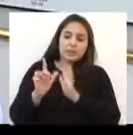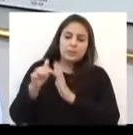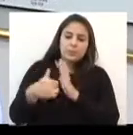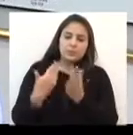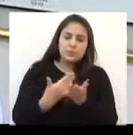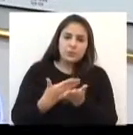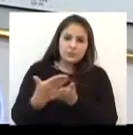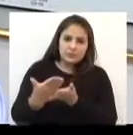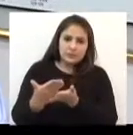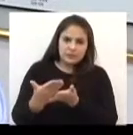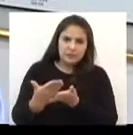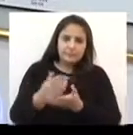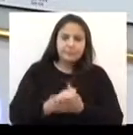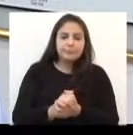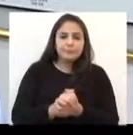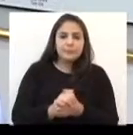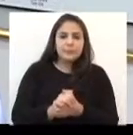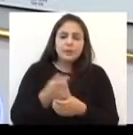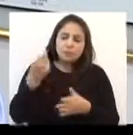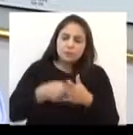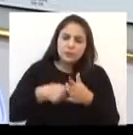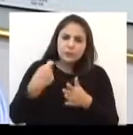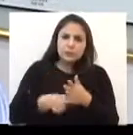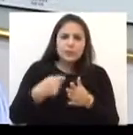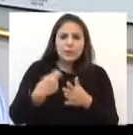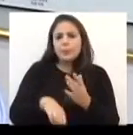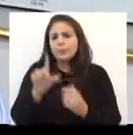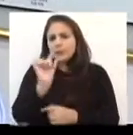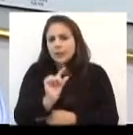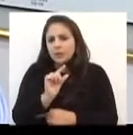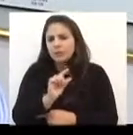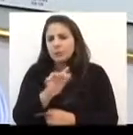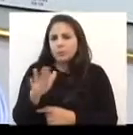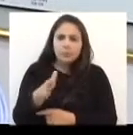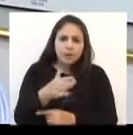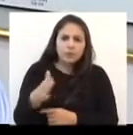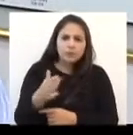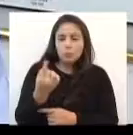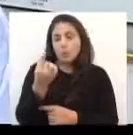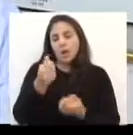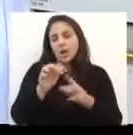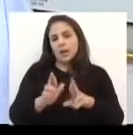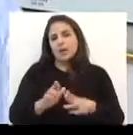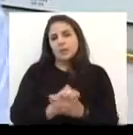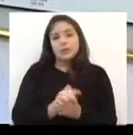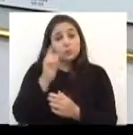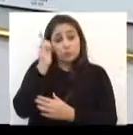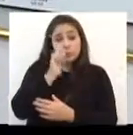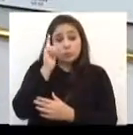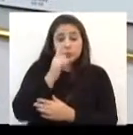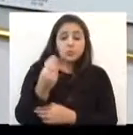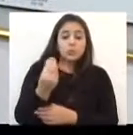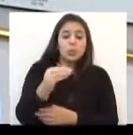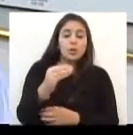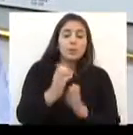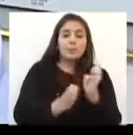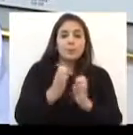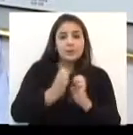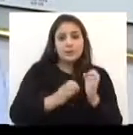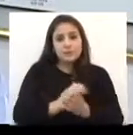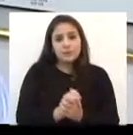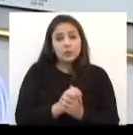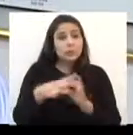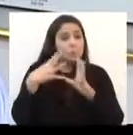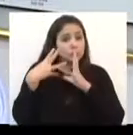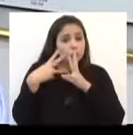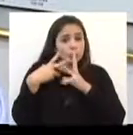meu mandato aqui, de lutar pelo pequeno e o médio empreendedor, pelo menos uma área, que eles consigam instalar suas empresas. Todo pequeno e